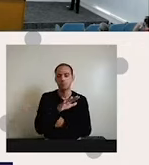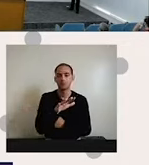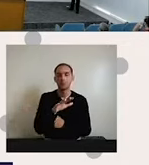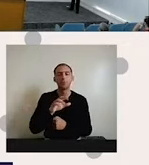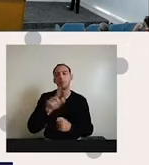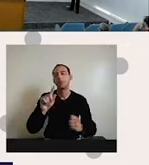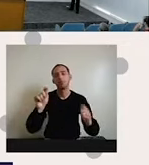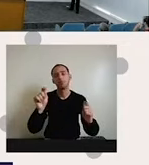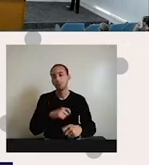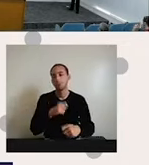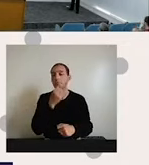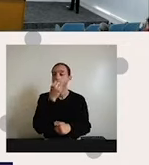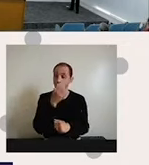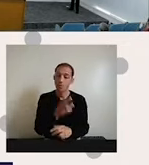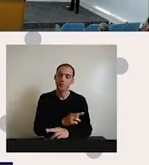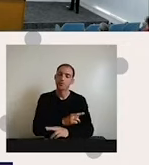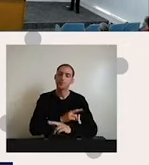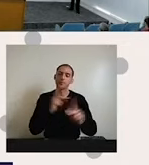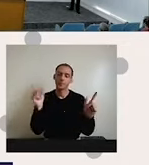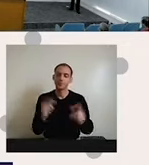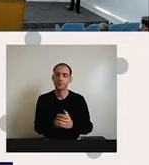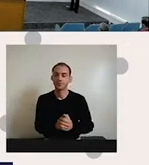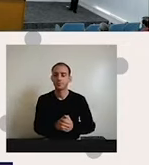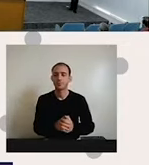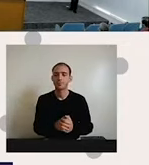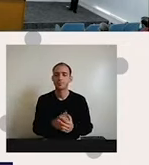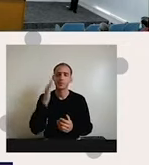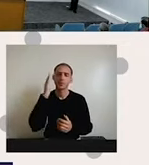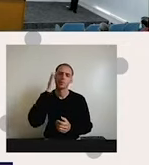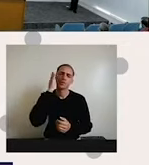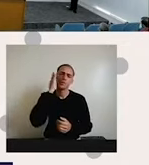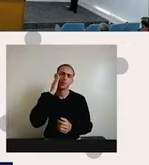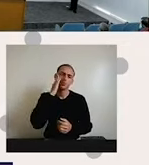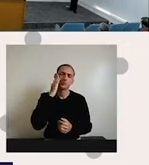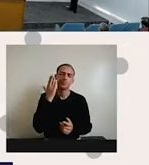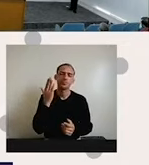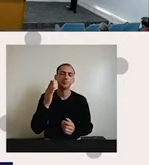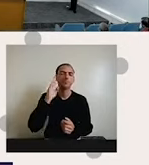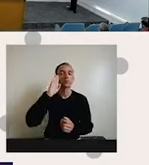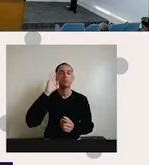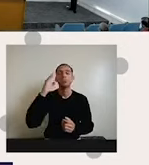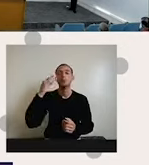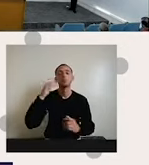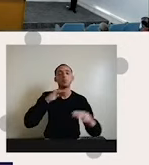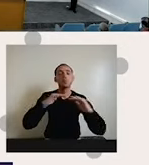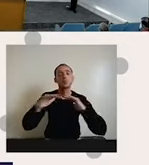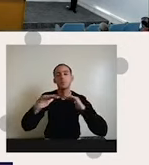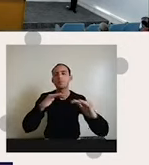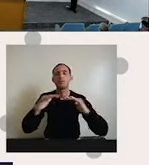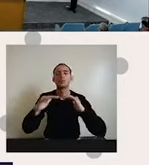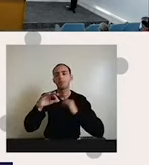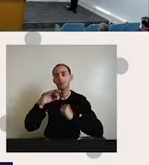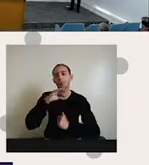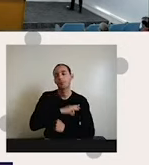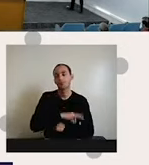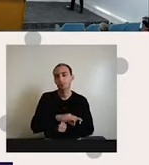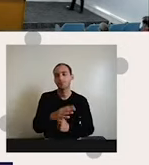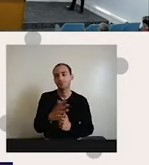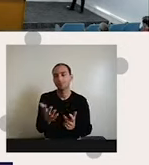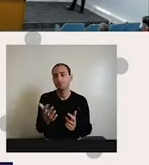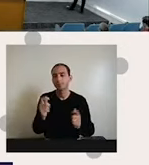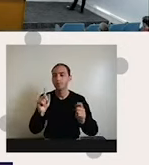gente sabe que são o segundo principal motivo de concessão do benefício por incapacidade. Obviamente, estou falando de um documento que a última atualização é